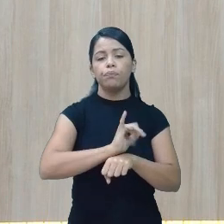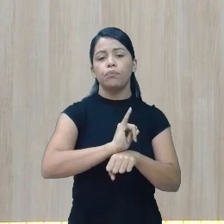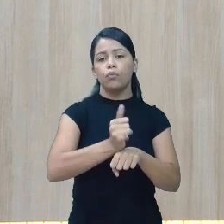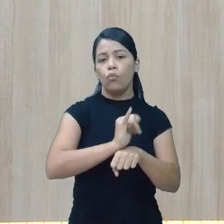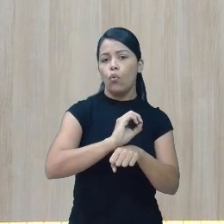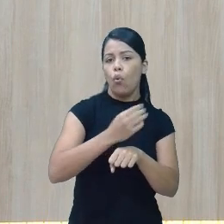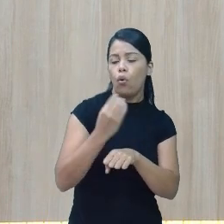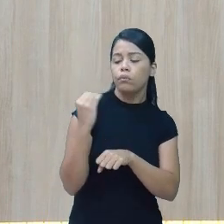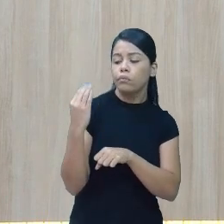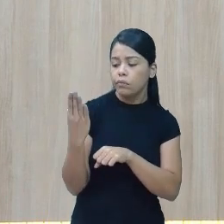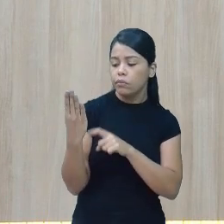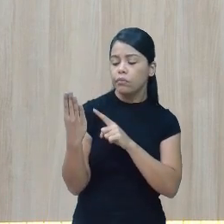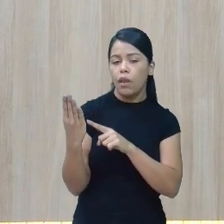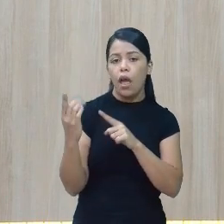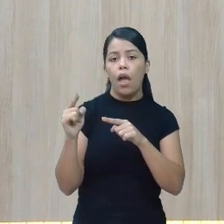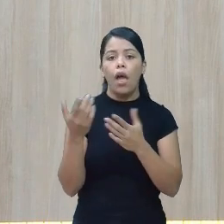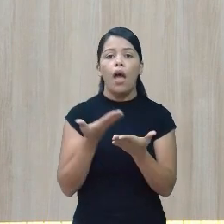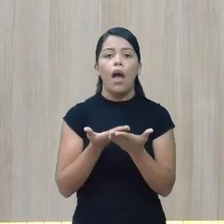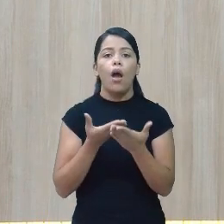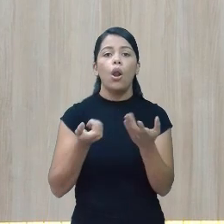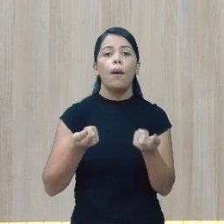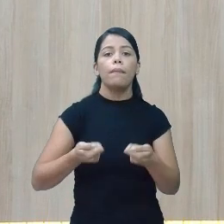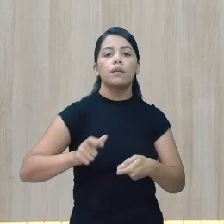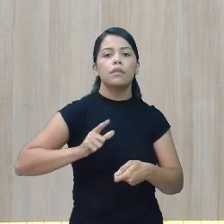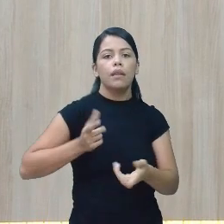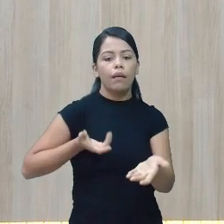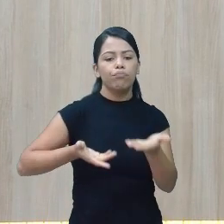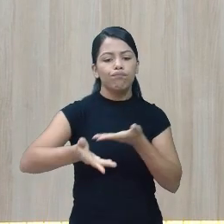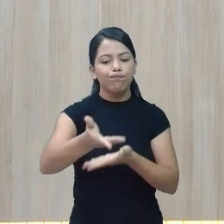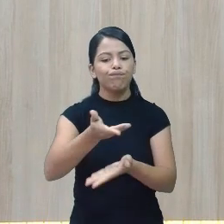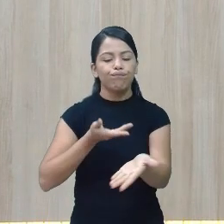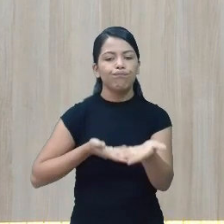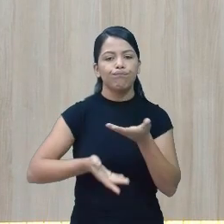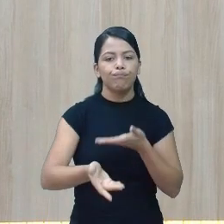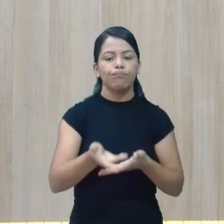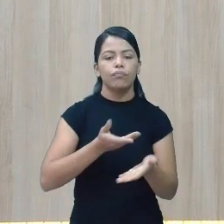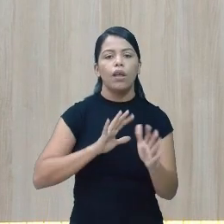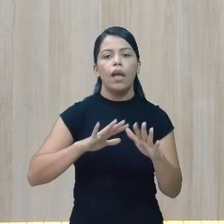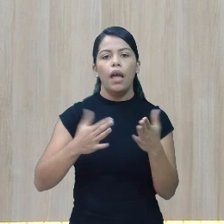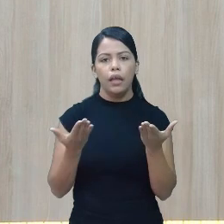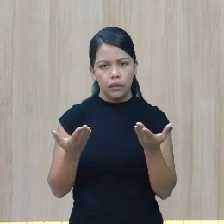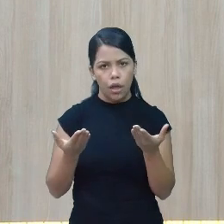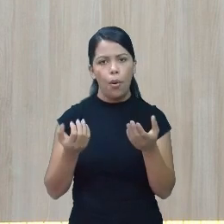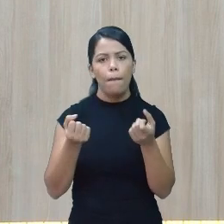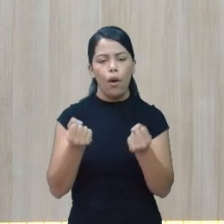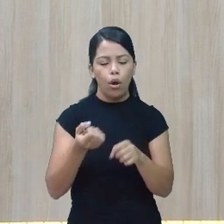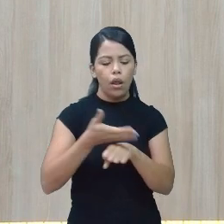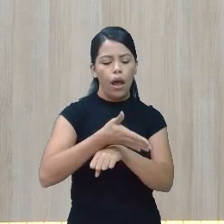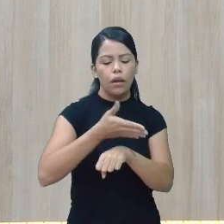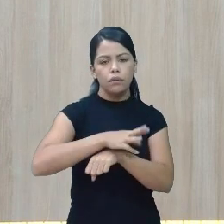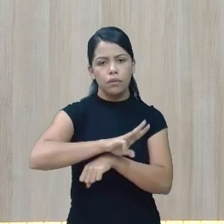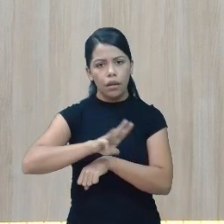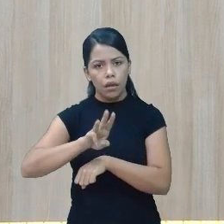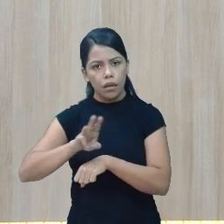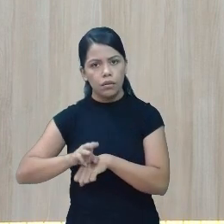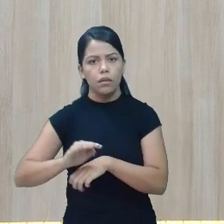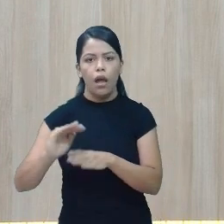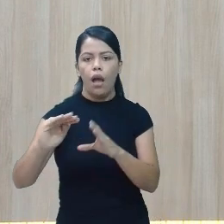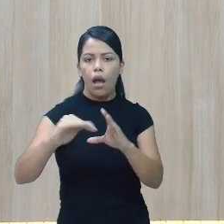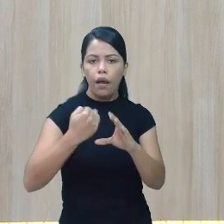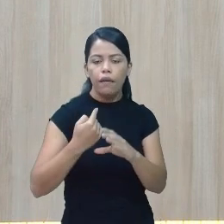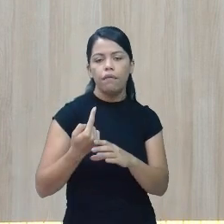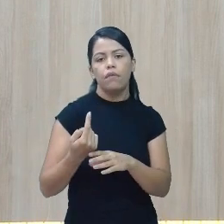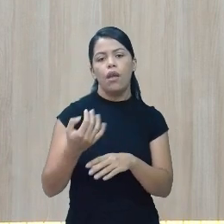celular, essas aulas elas precisam muito desse retorno que a gente tenha, né? Então entra em contato com a gente, manda sua